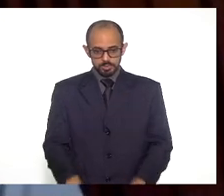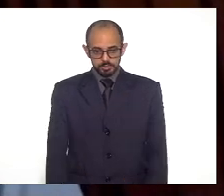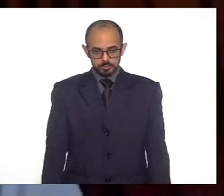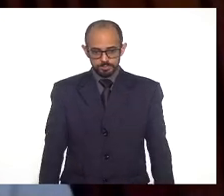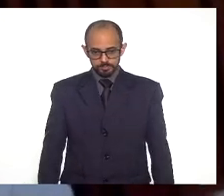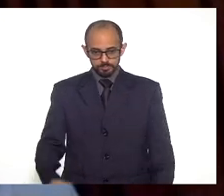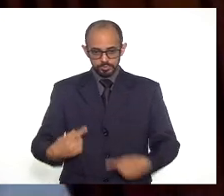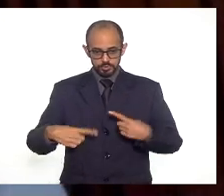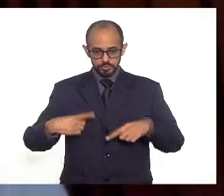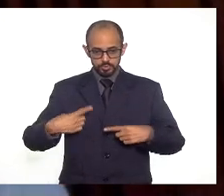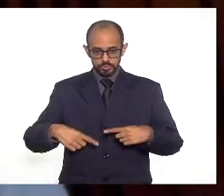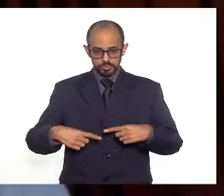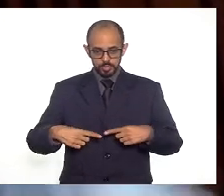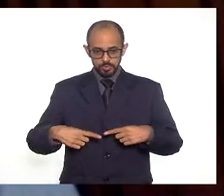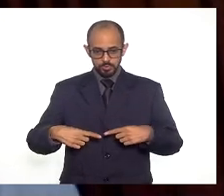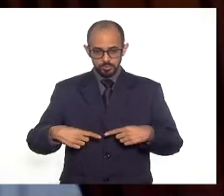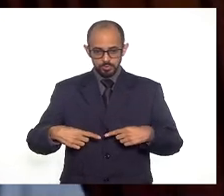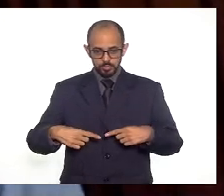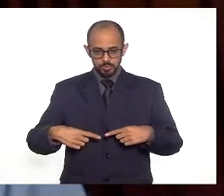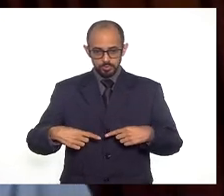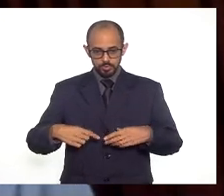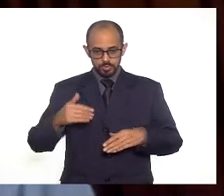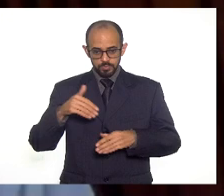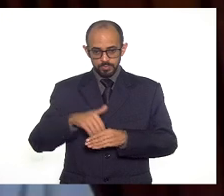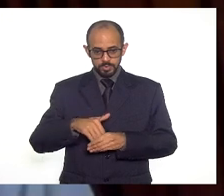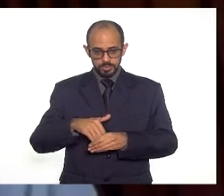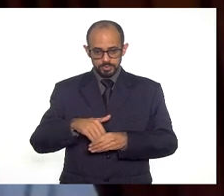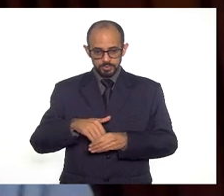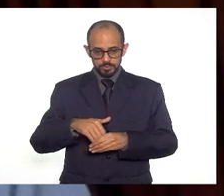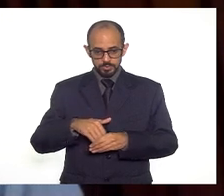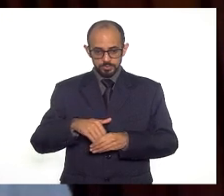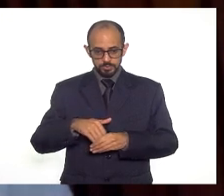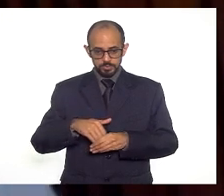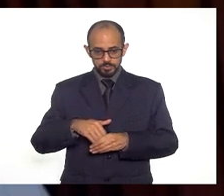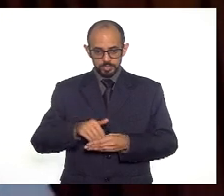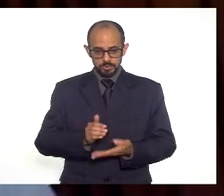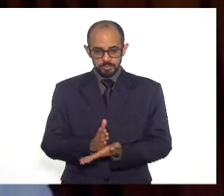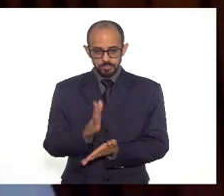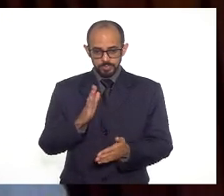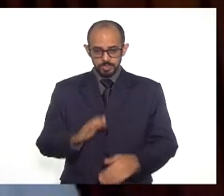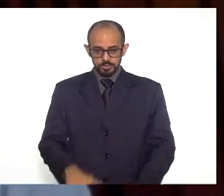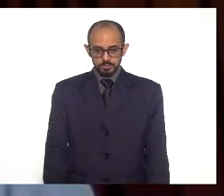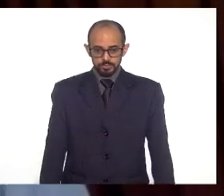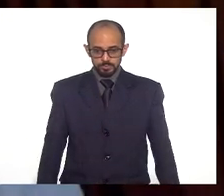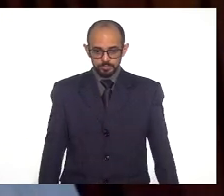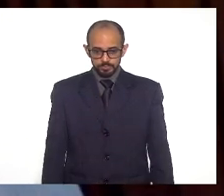Em discussão, em votação, aprovado.